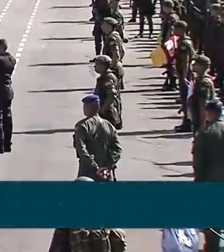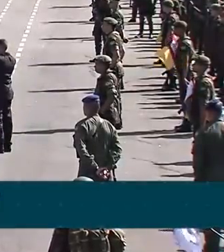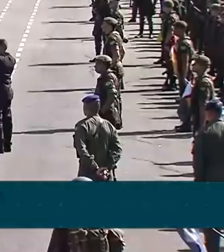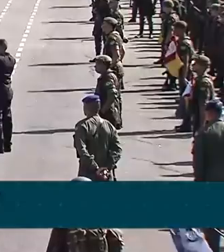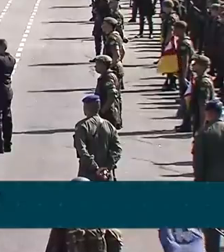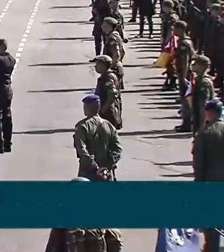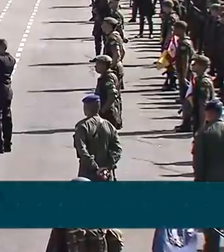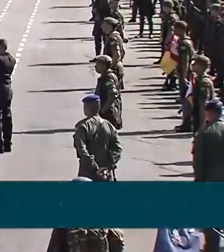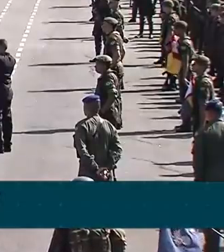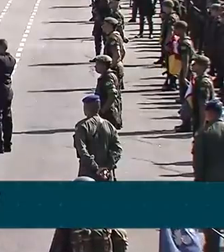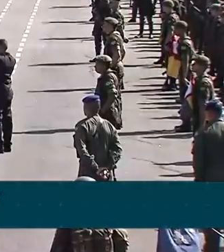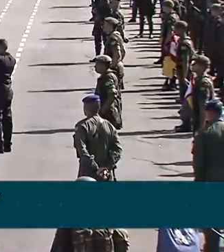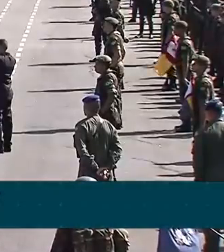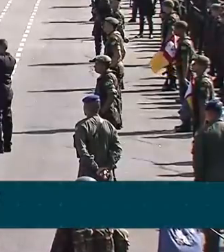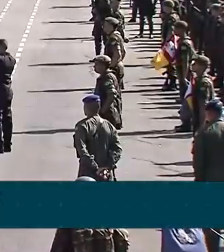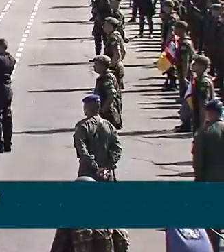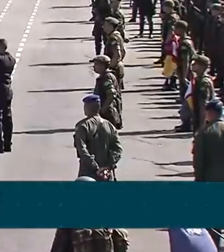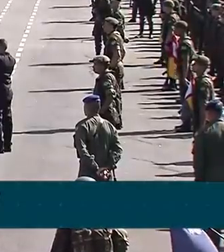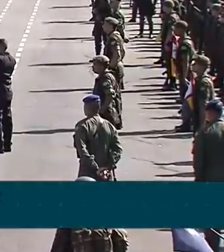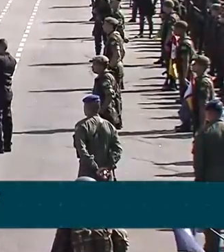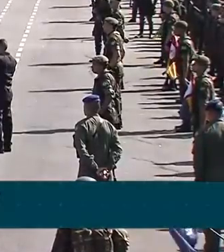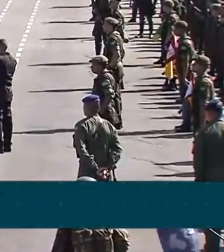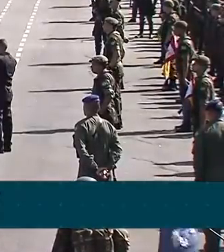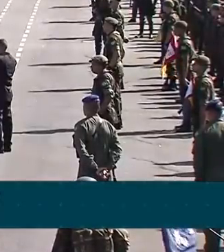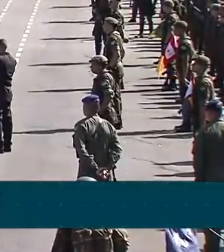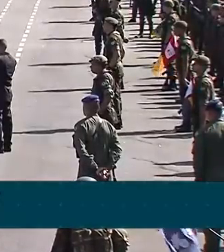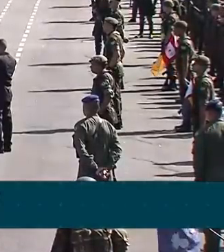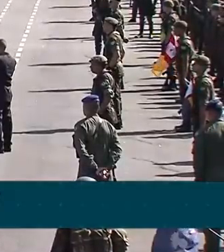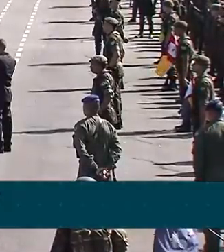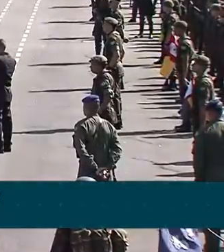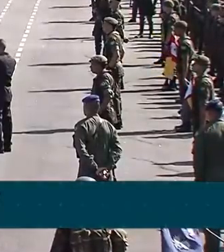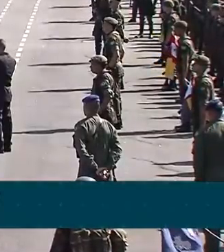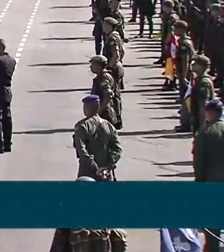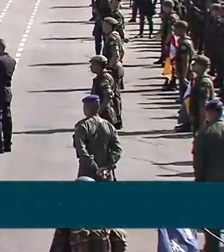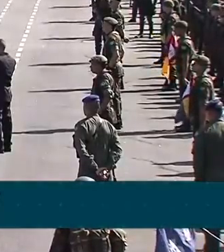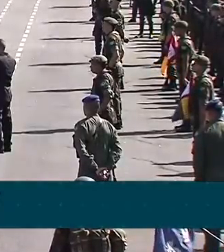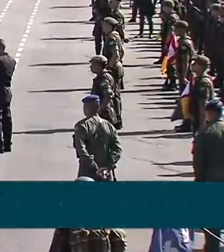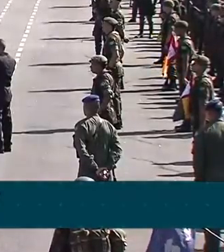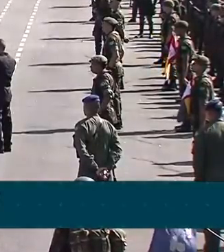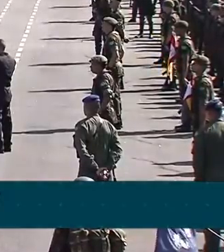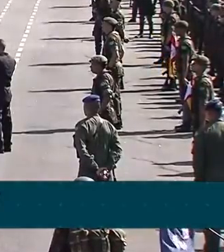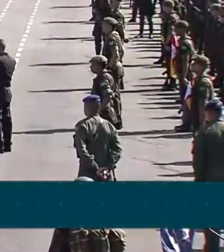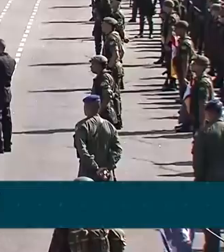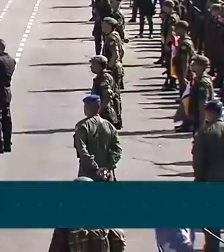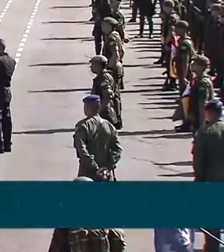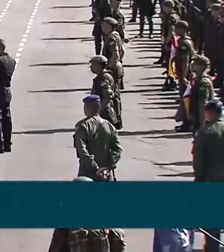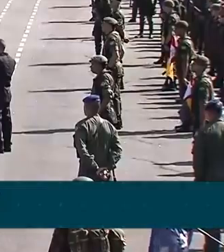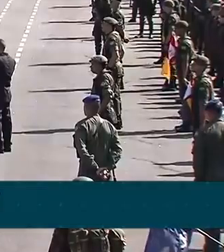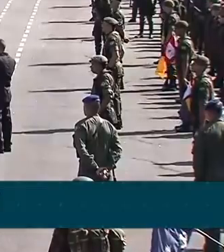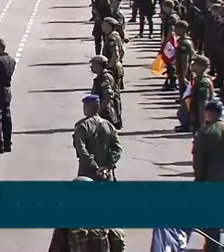pela missão e por essa terra maravilhosa chamada Brasil.